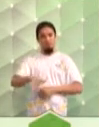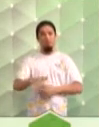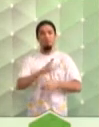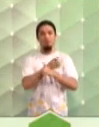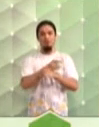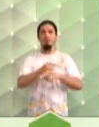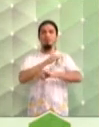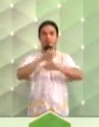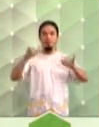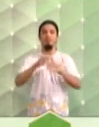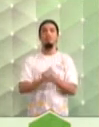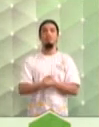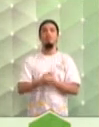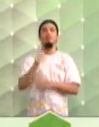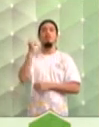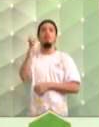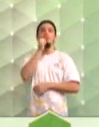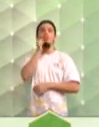ganhou aí foi a